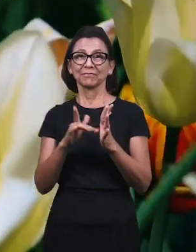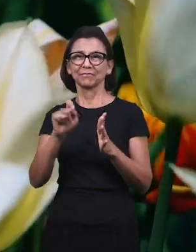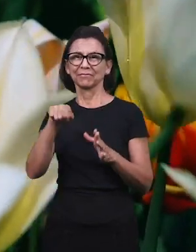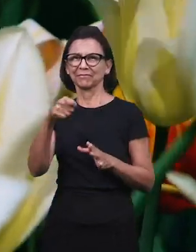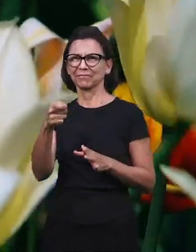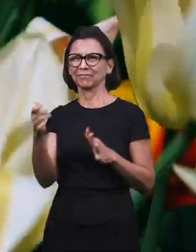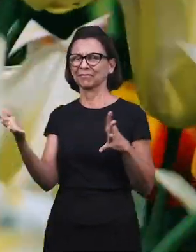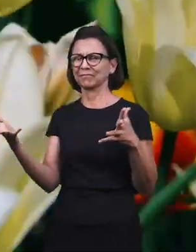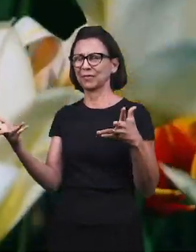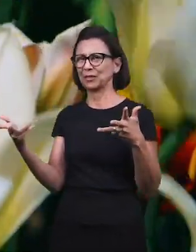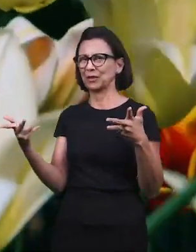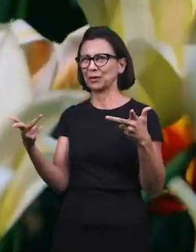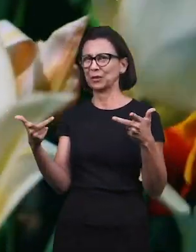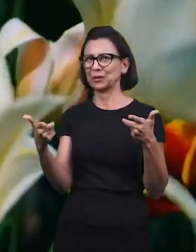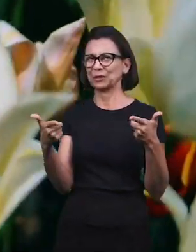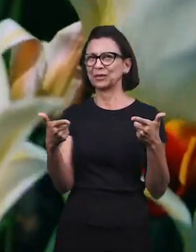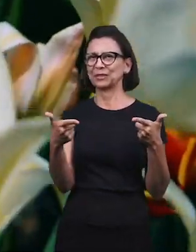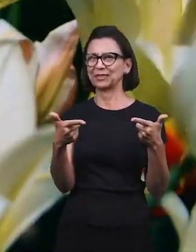precioso,